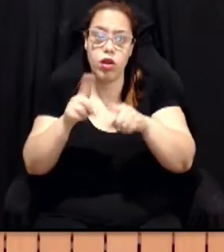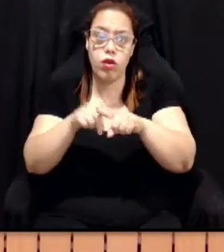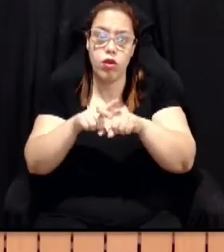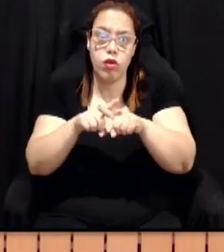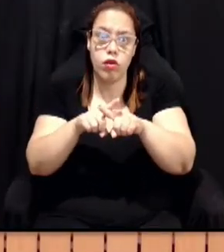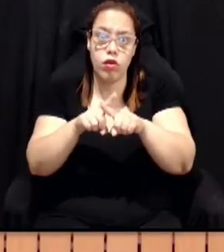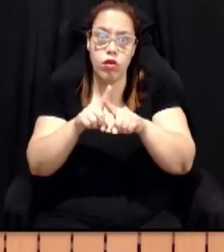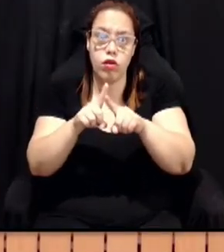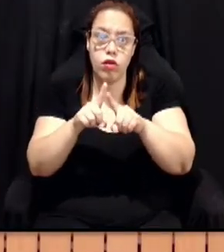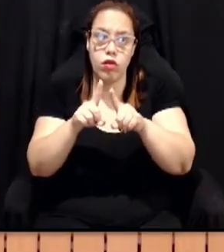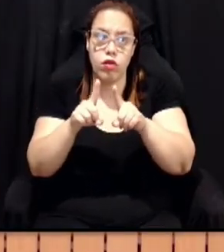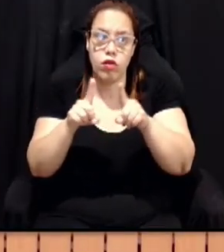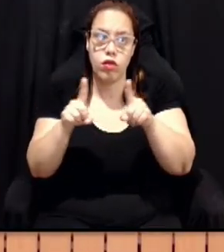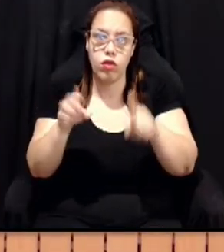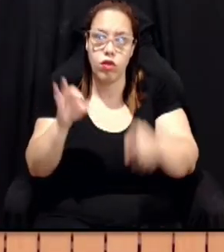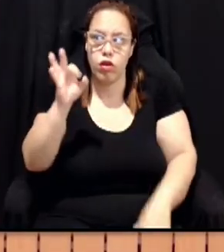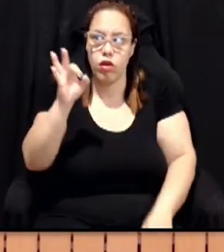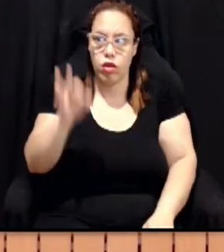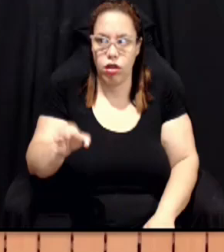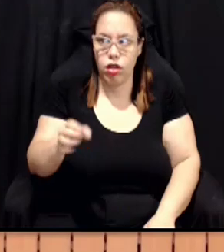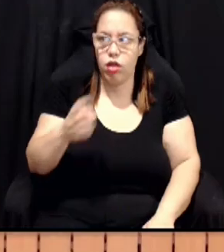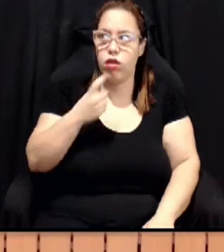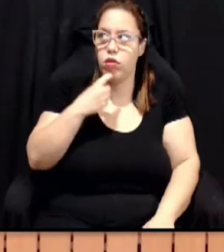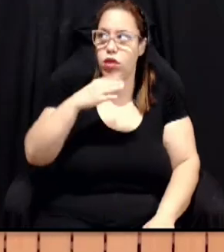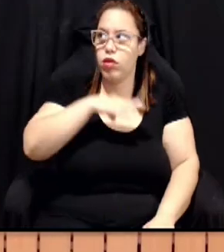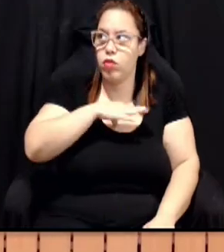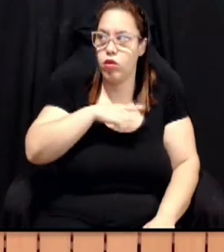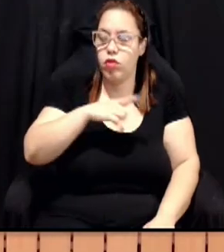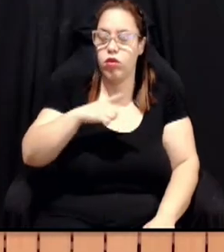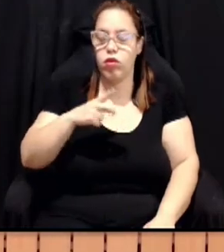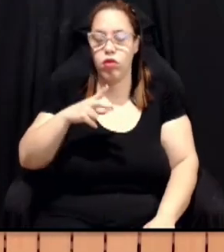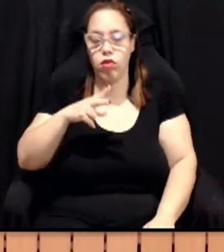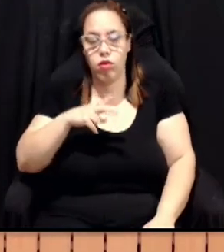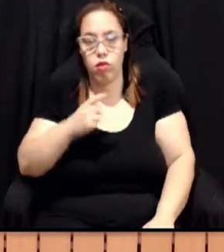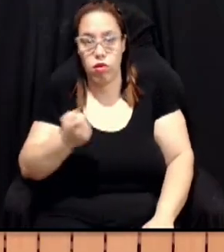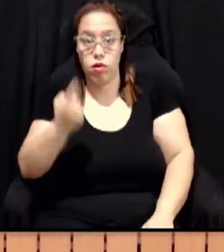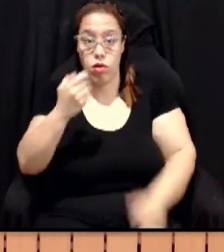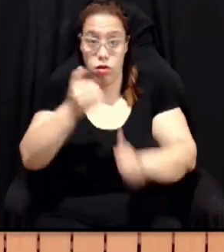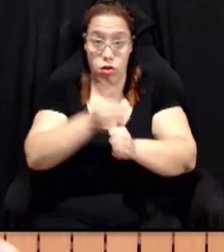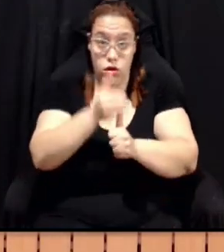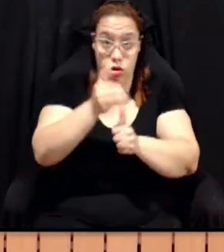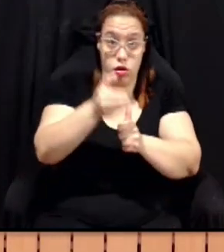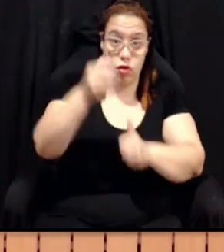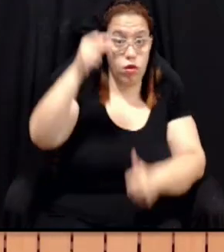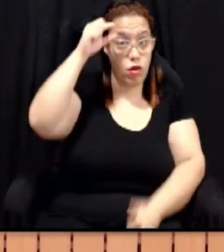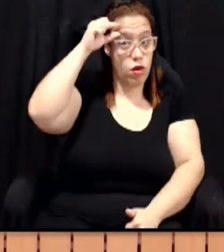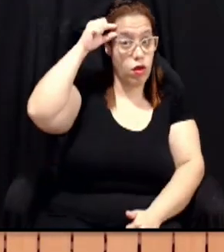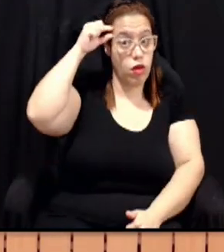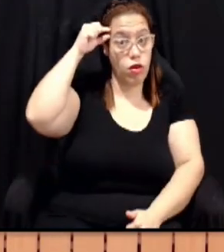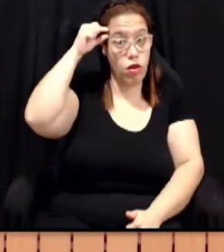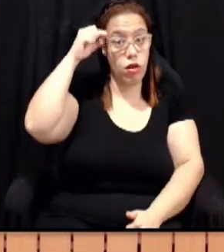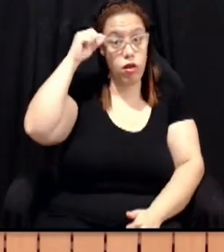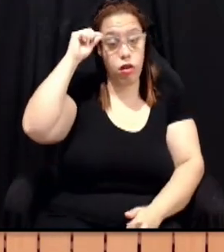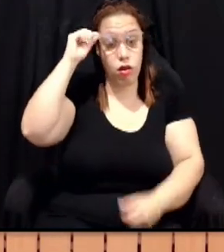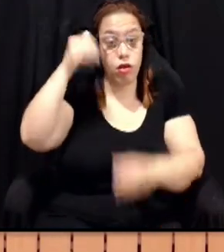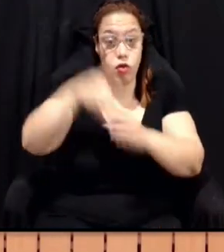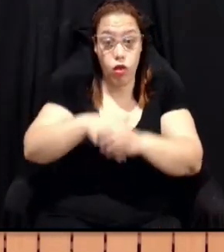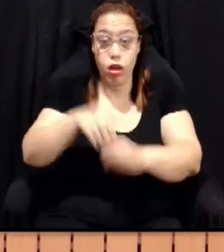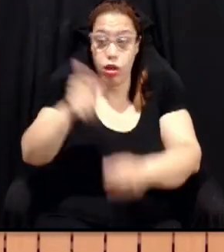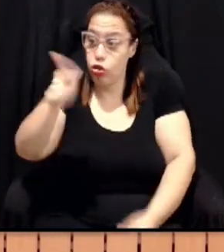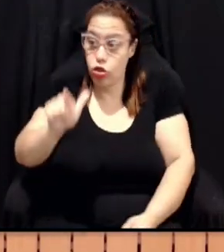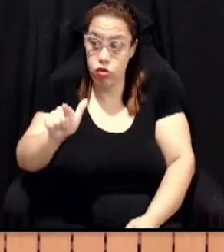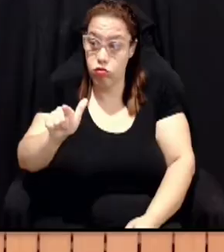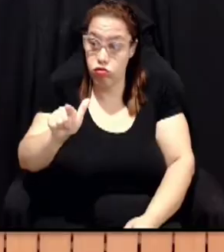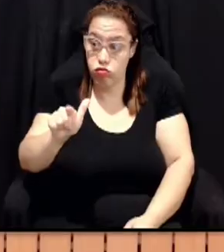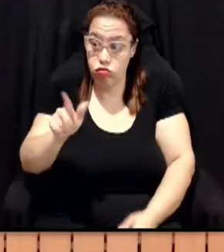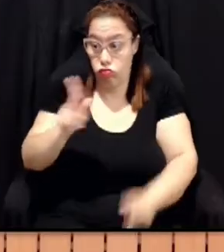dando certo para a cidade de Campinas. Tivemos aí o primeiro mandato do Jonas Donizete, ele foi reeleito pela população,